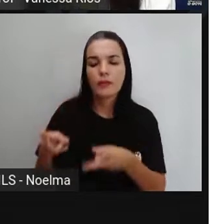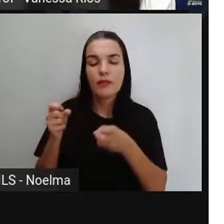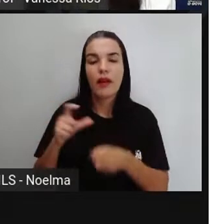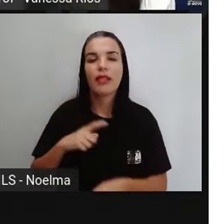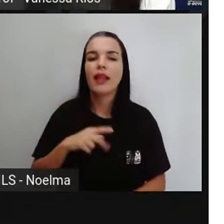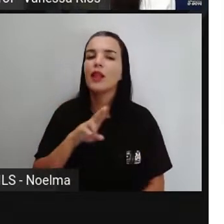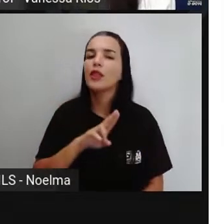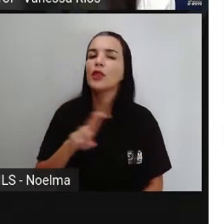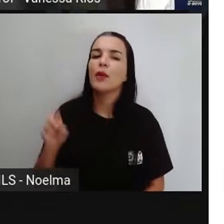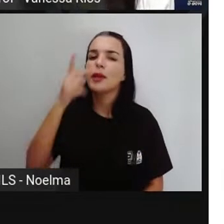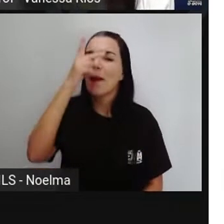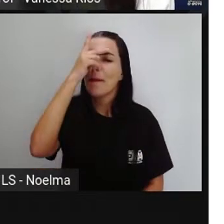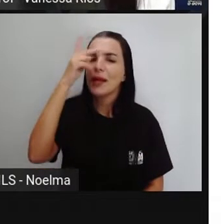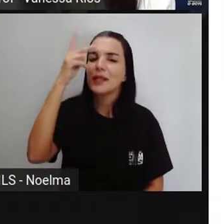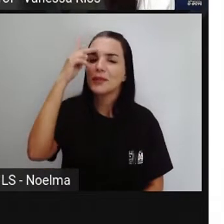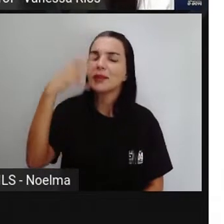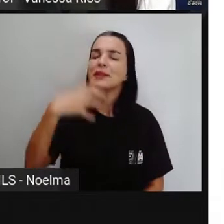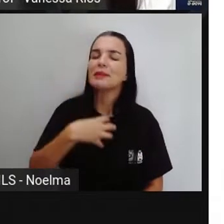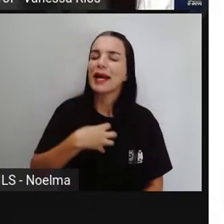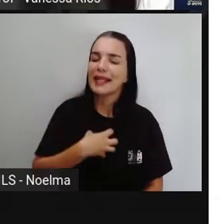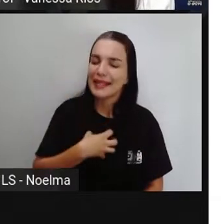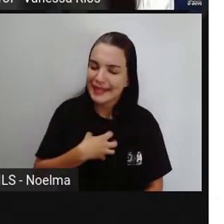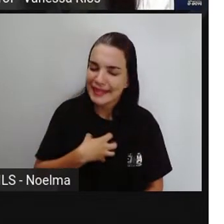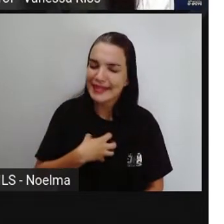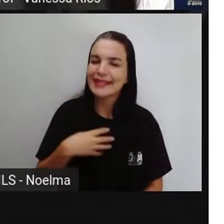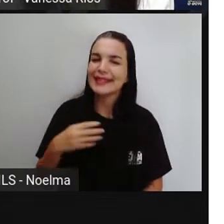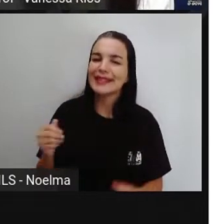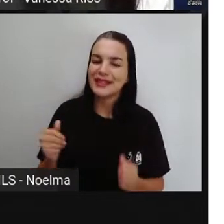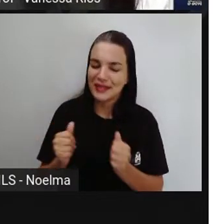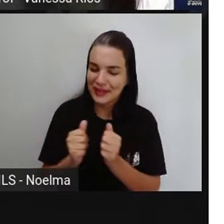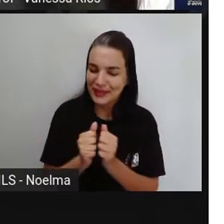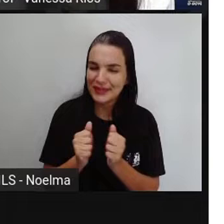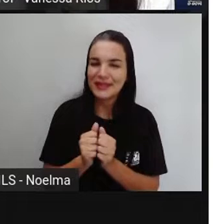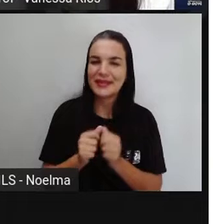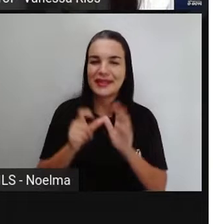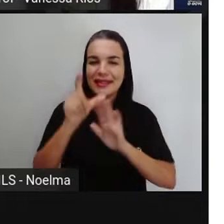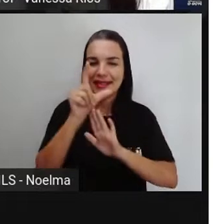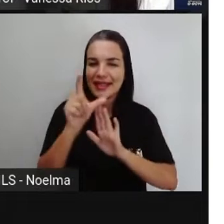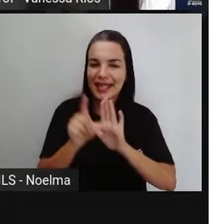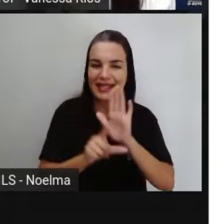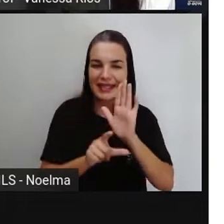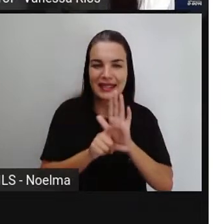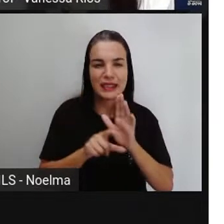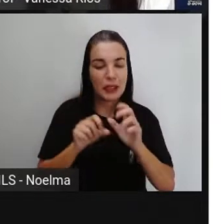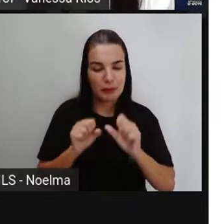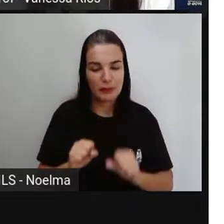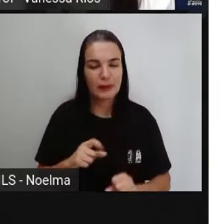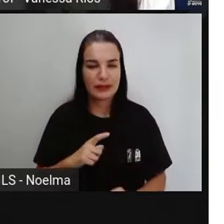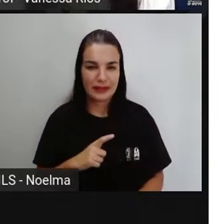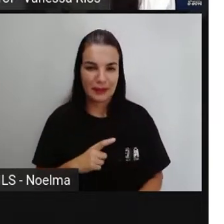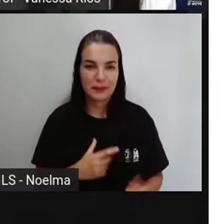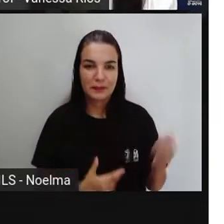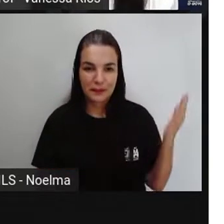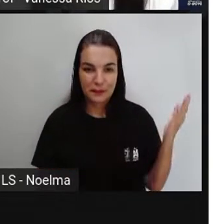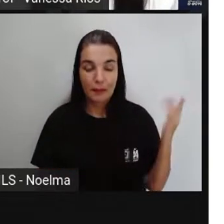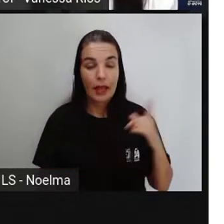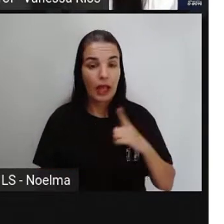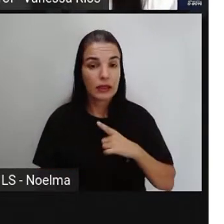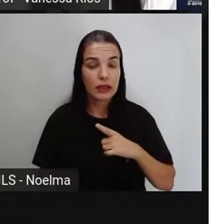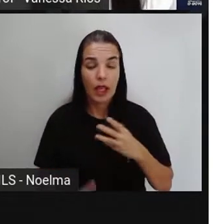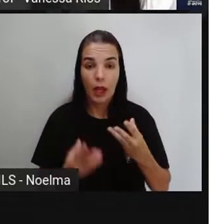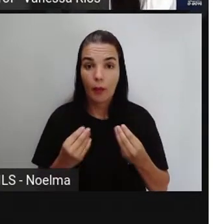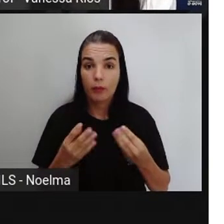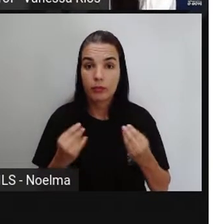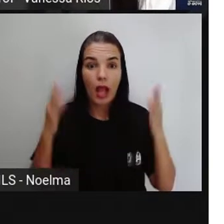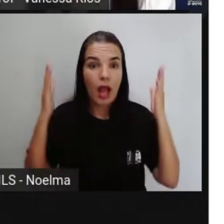aí nomes, né, de baianos fazendo parte das várias listas, né, que podem aí aparecer. Então são muitos